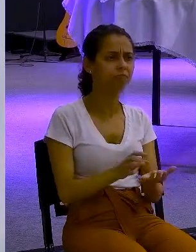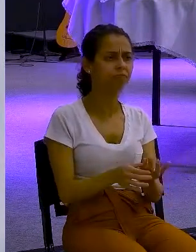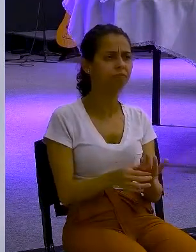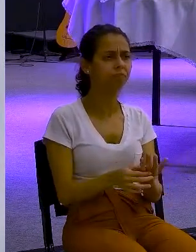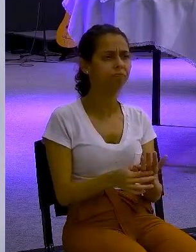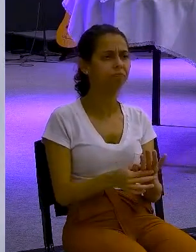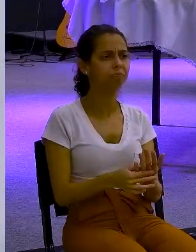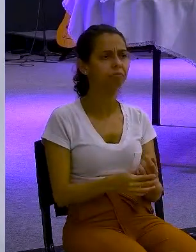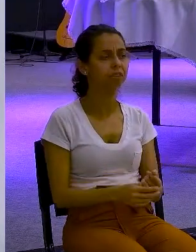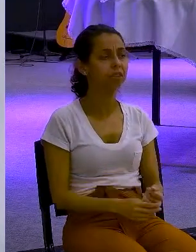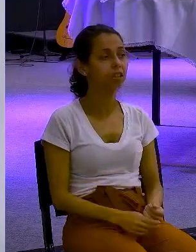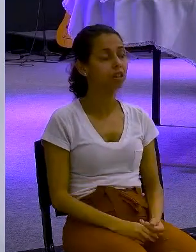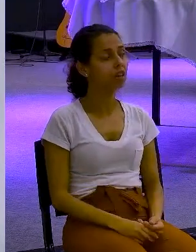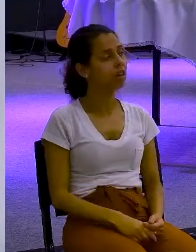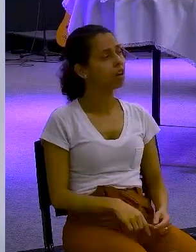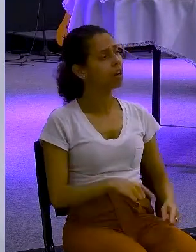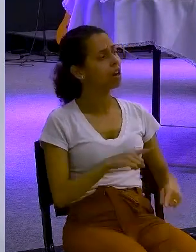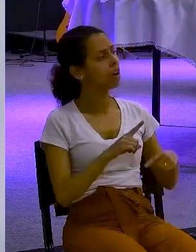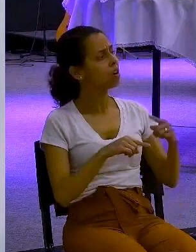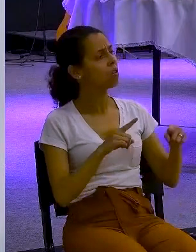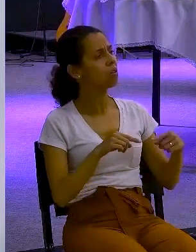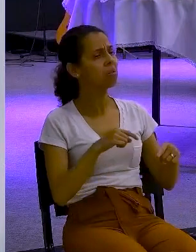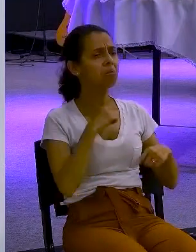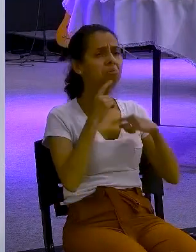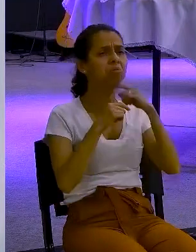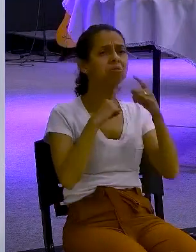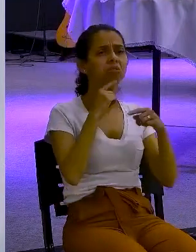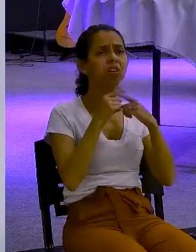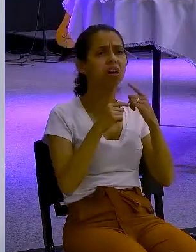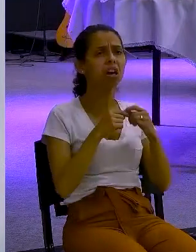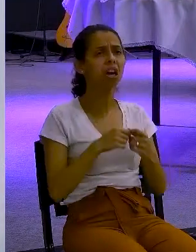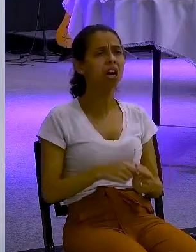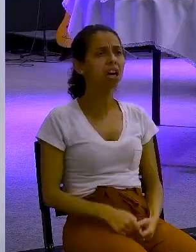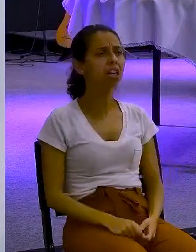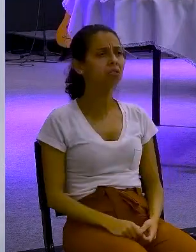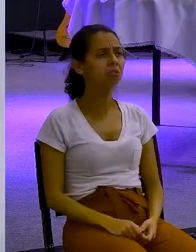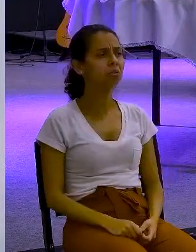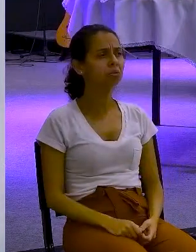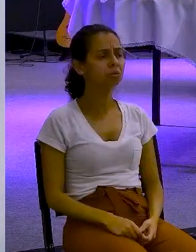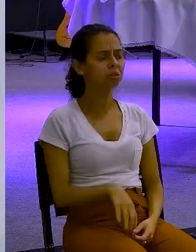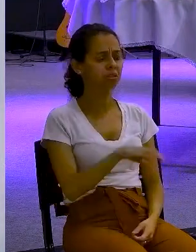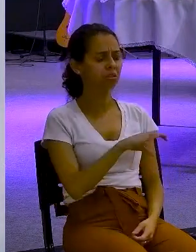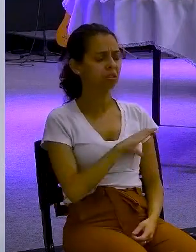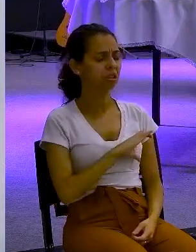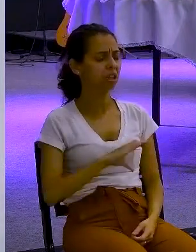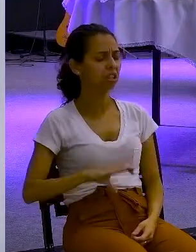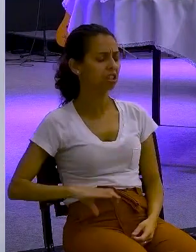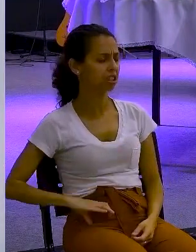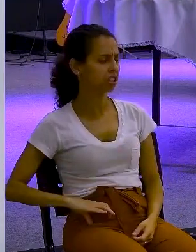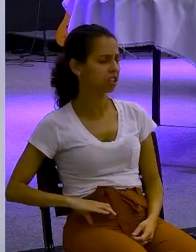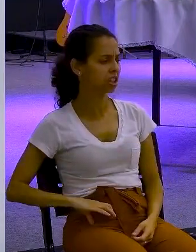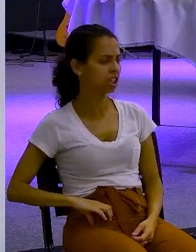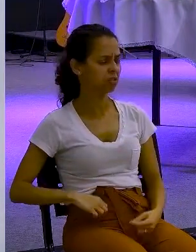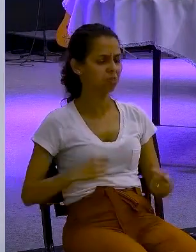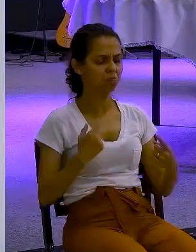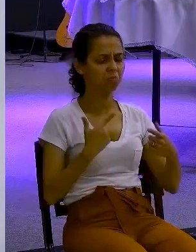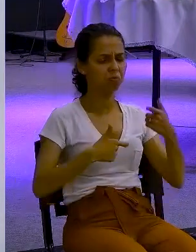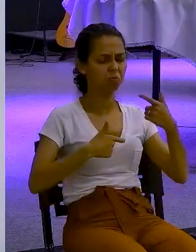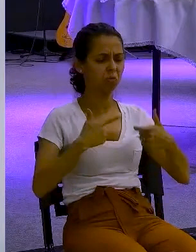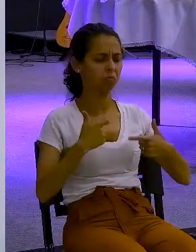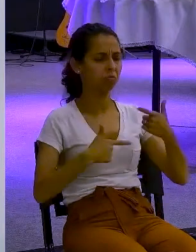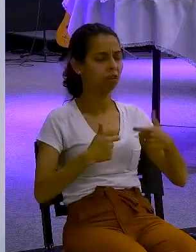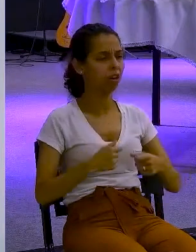Alguns vão dizer que o cristianismo produzirá conflitos, guerras. Vão dizer que